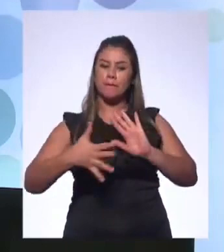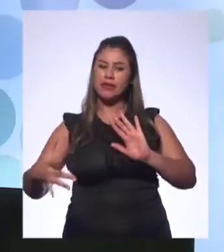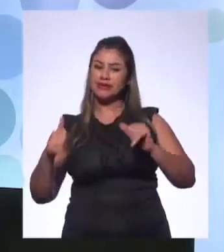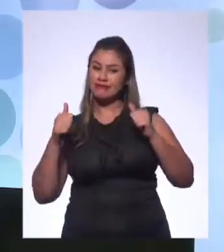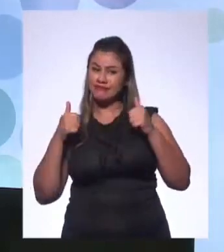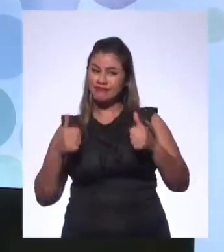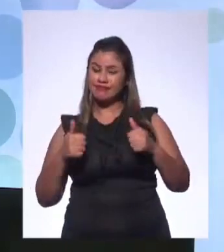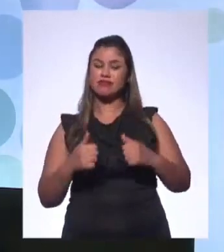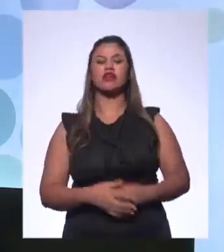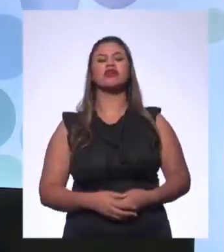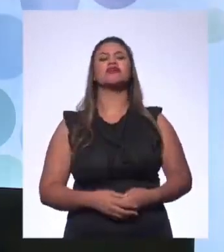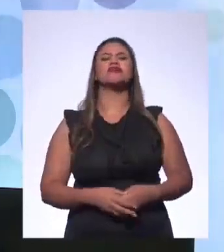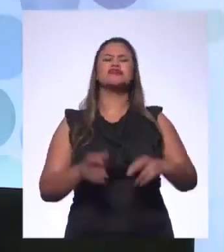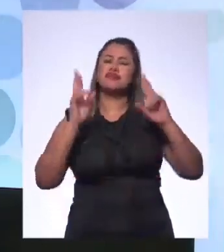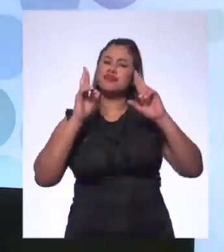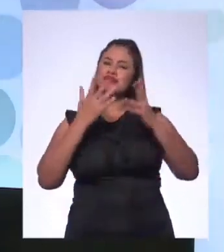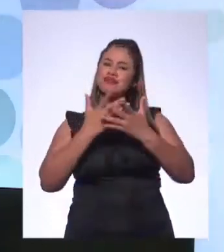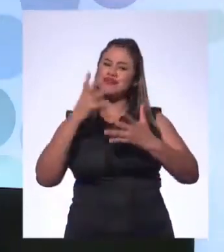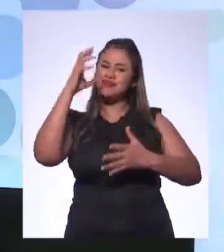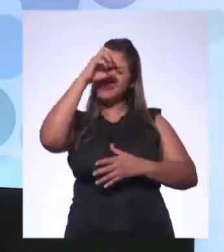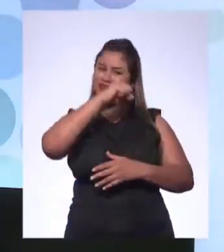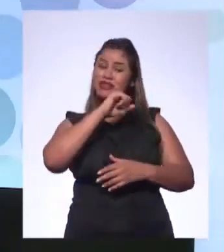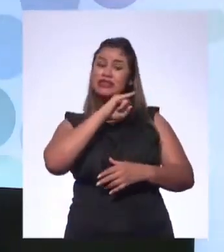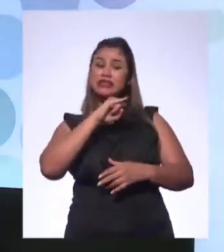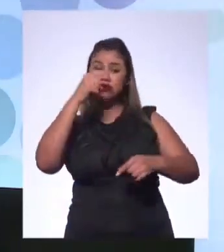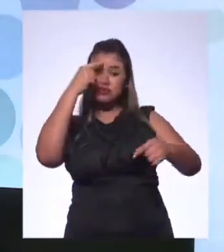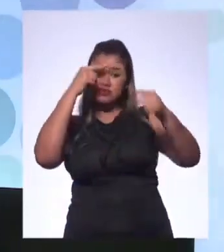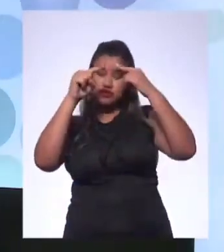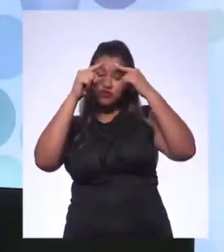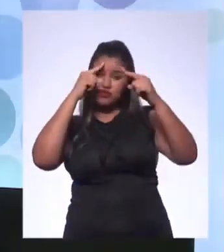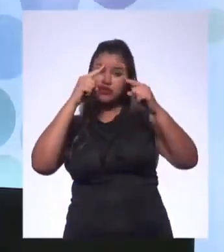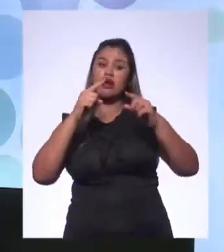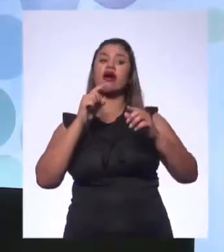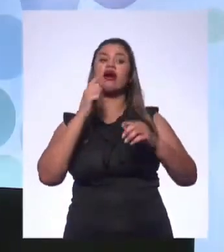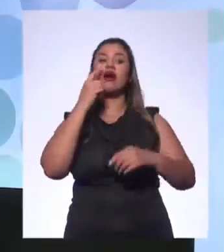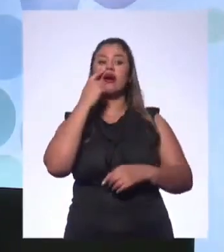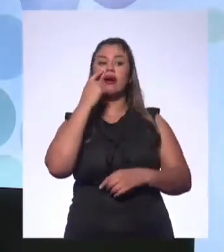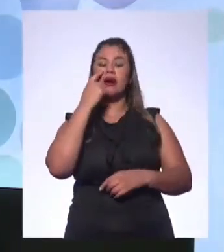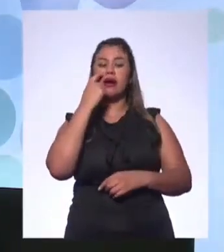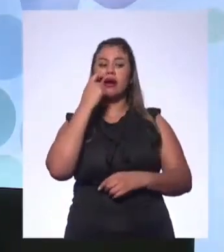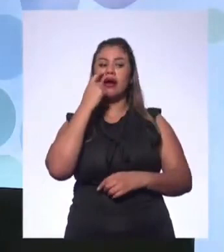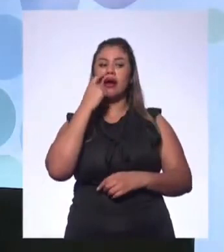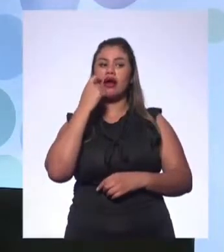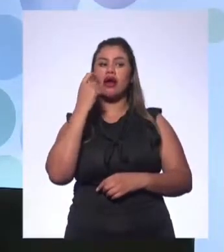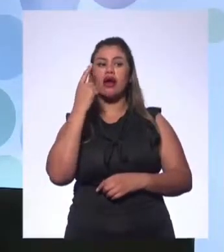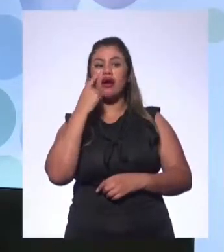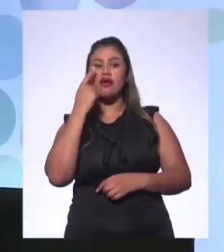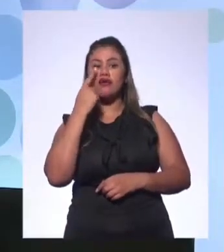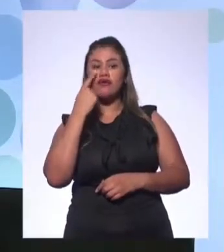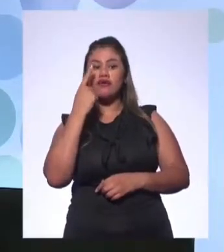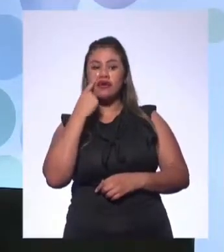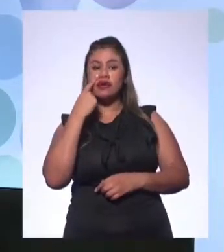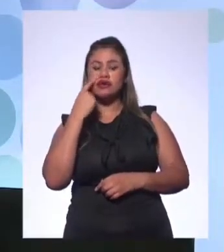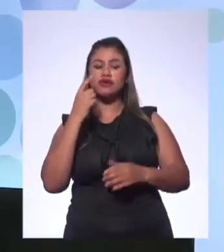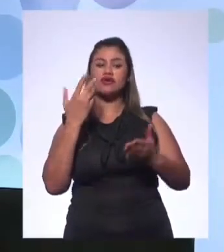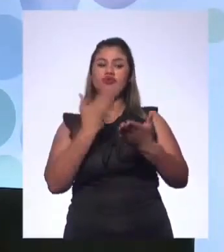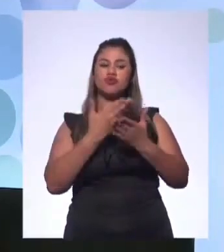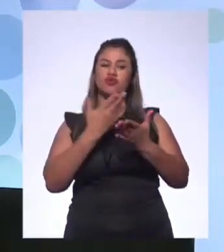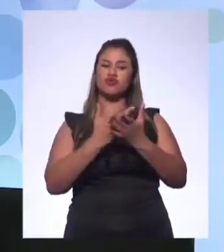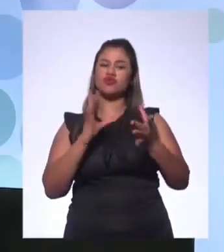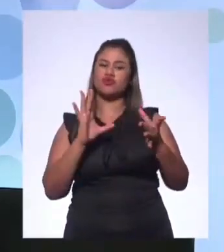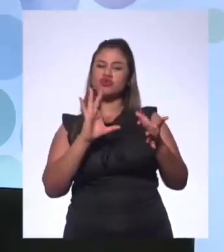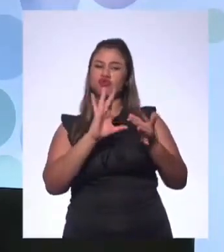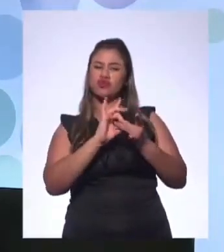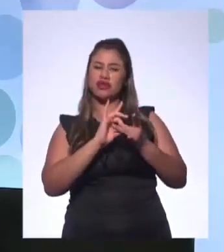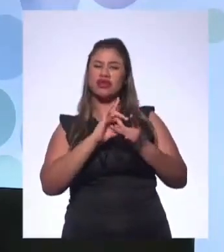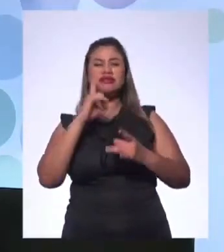beleza? Eu espero que vocês tenham aprendido. Caso não tenha aprendido, vejam lá a aula de conectivos, eu não me lembro